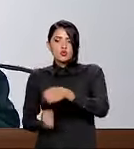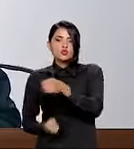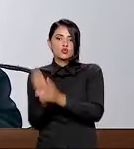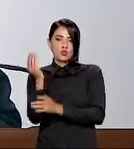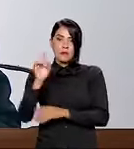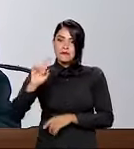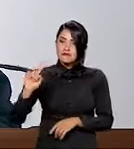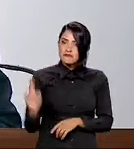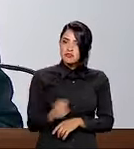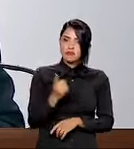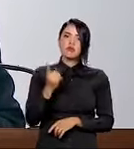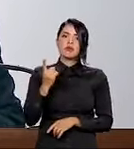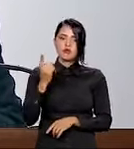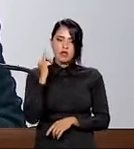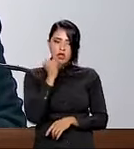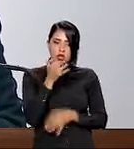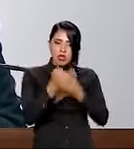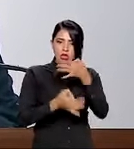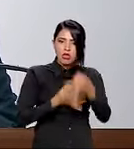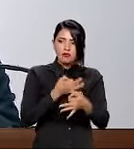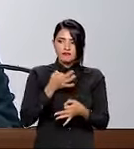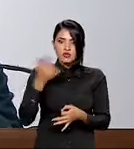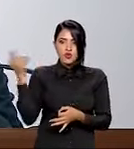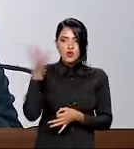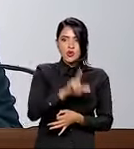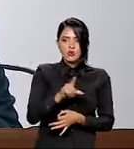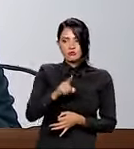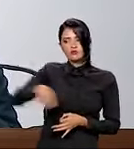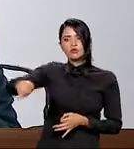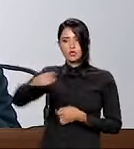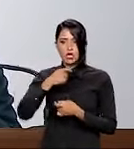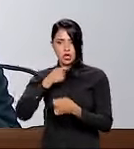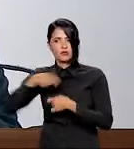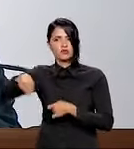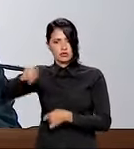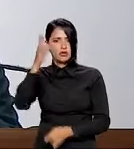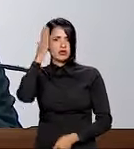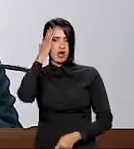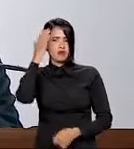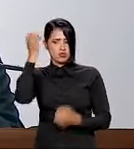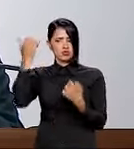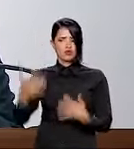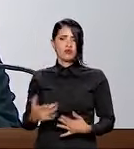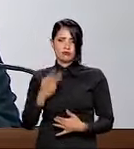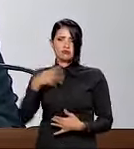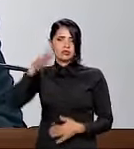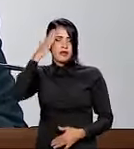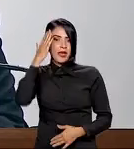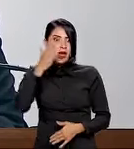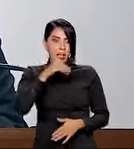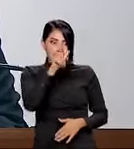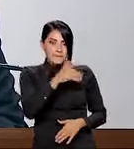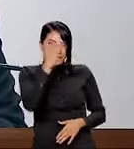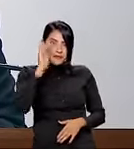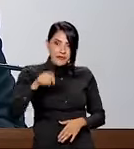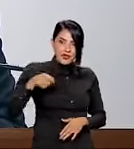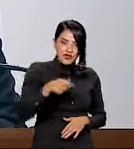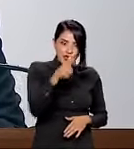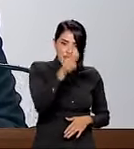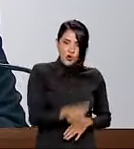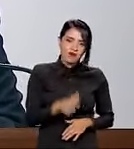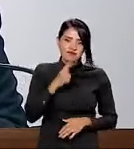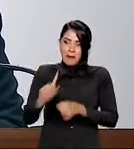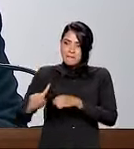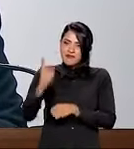a primeira narrativa ganha. Vocês são jornalistas e vocês sabem do que eu estou falando. Quem constrói a primeira